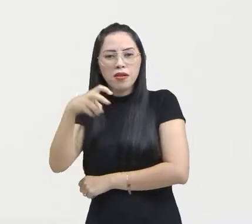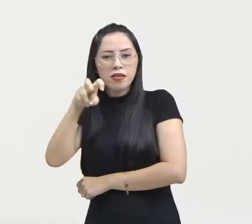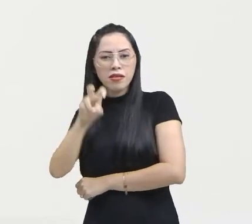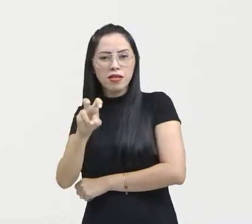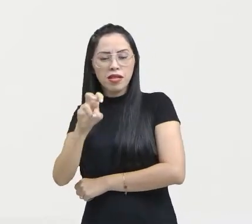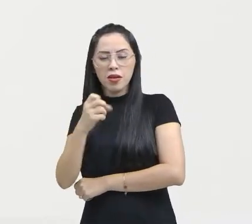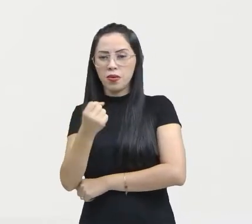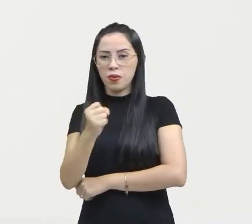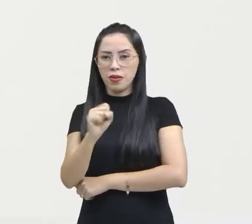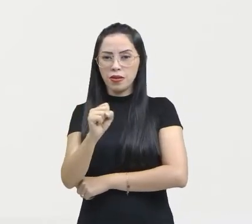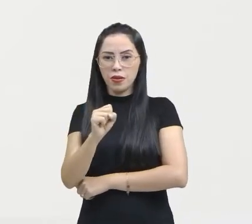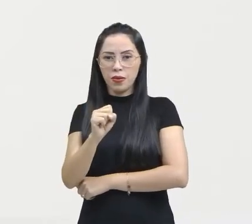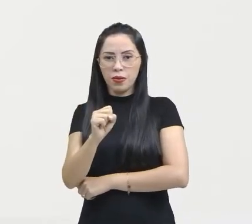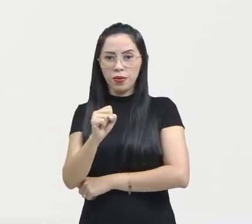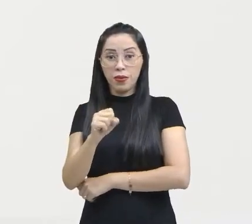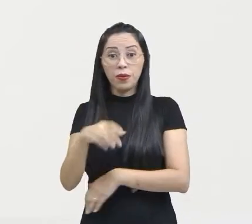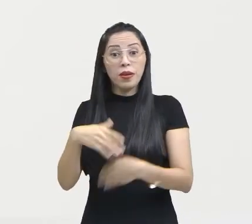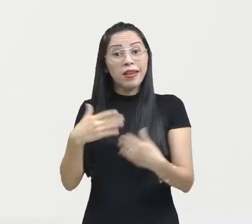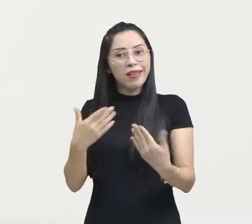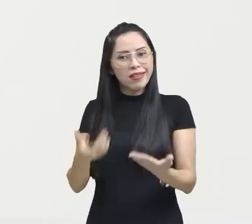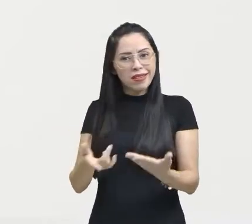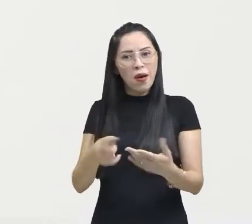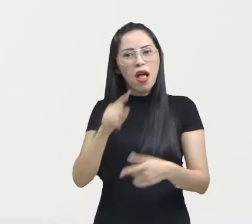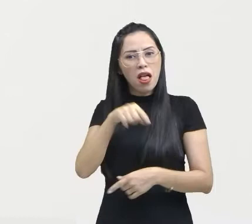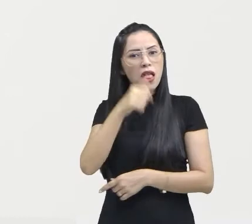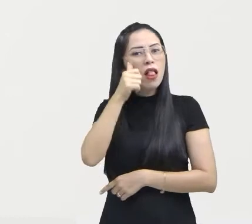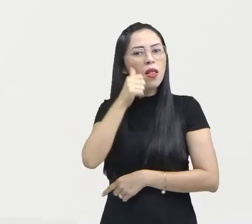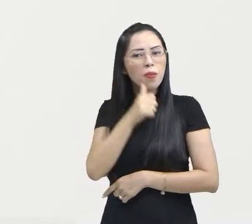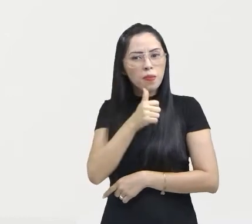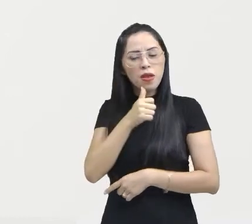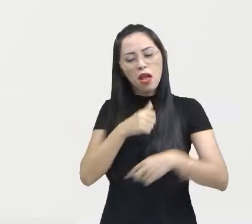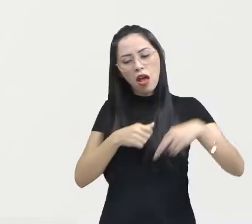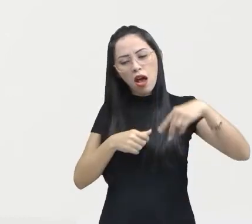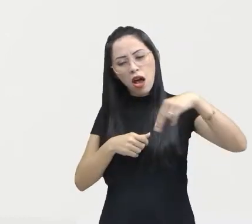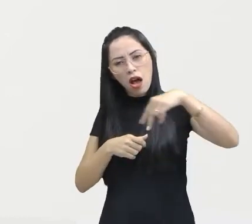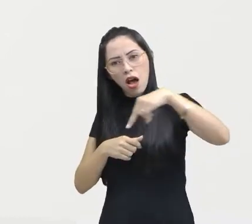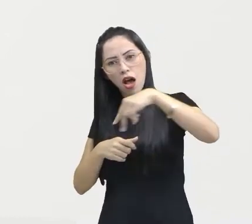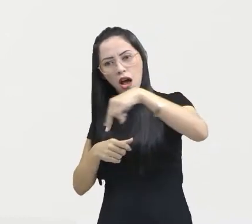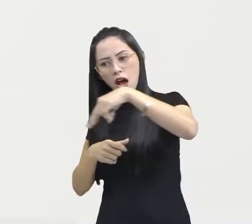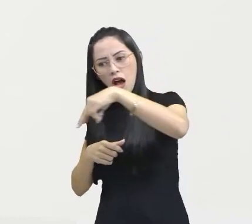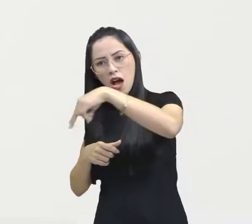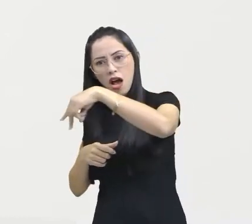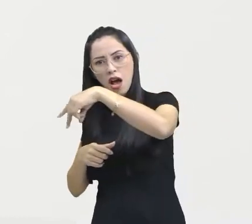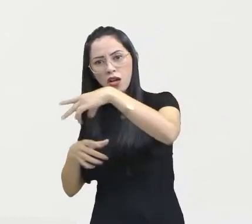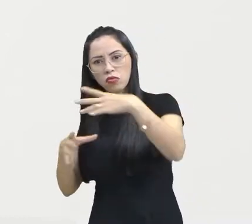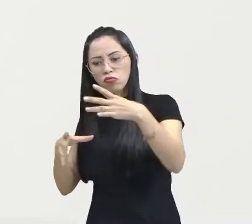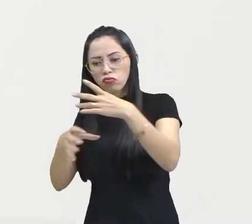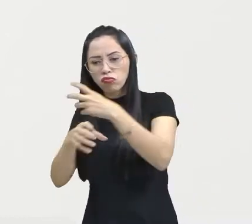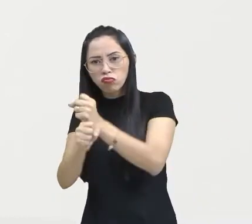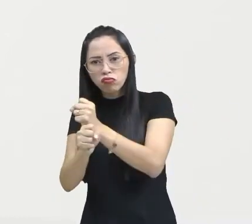145 segundos. Ou seja, esse trajeto da Maria demorou um total de